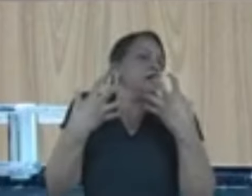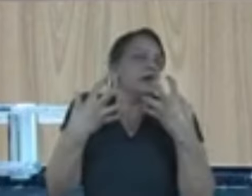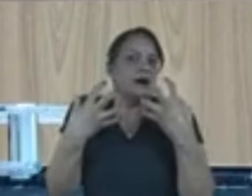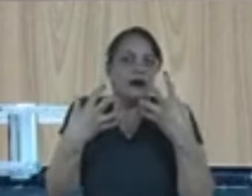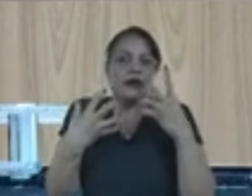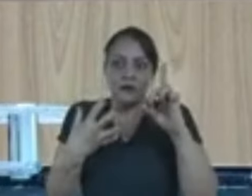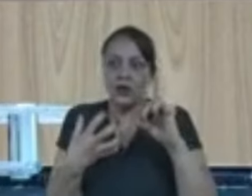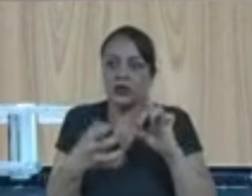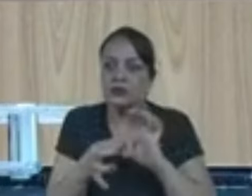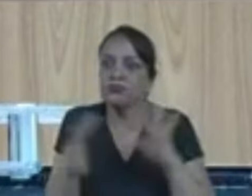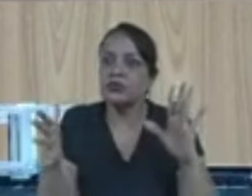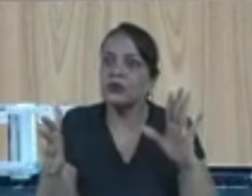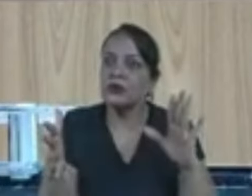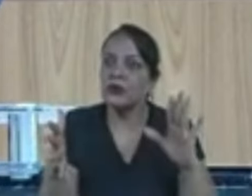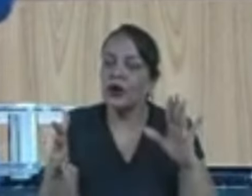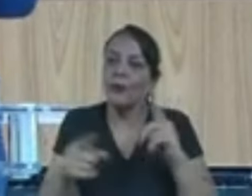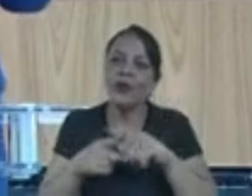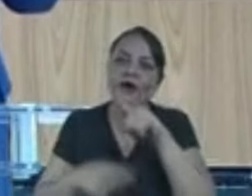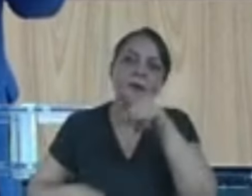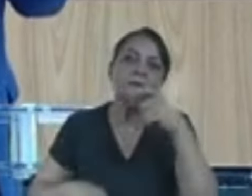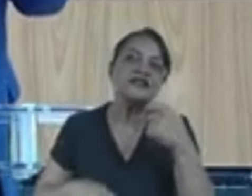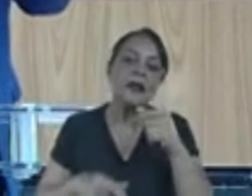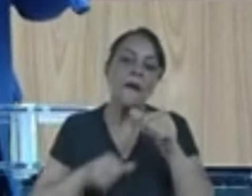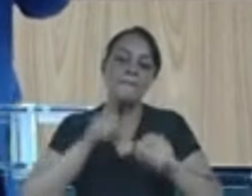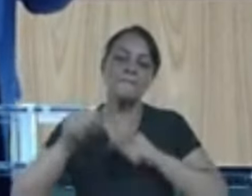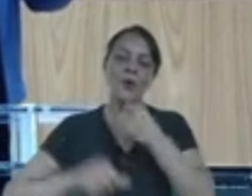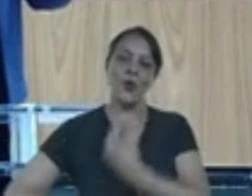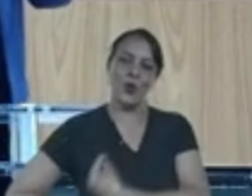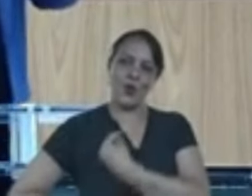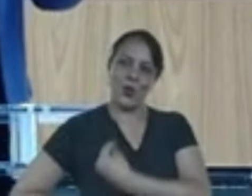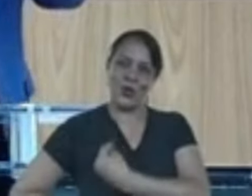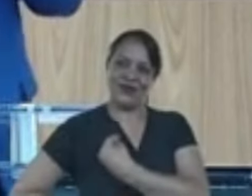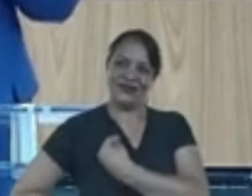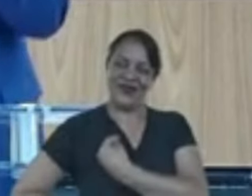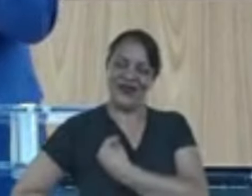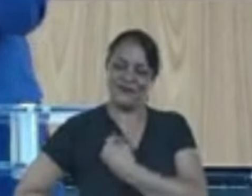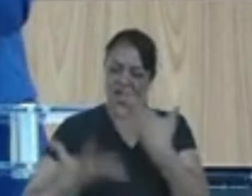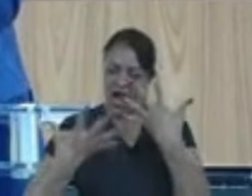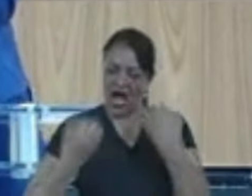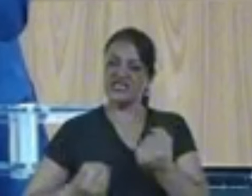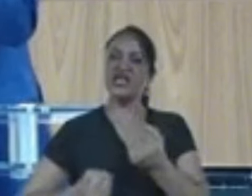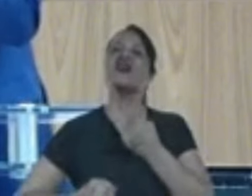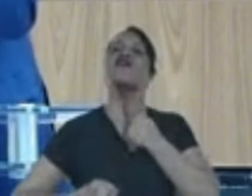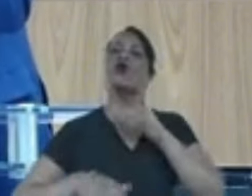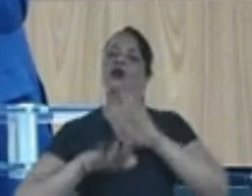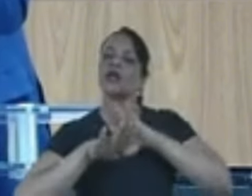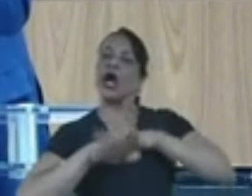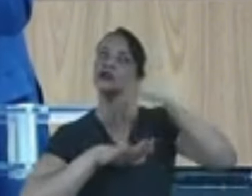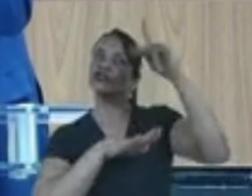intenção dele é fazer com que você rume, ou seja, mude o rumo da direção que você está tomando.